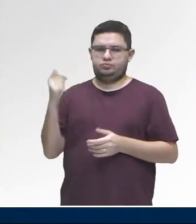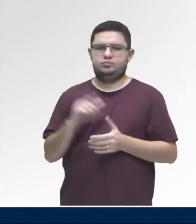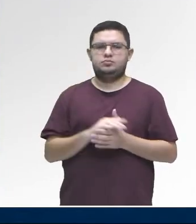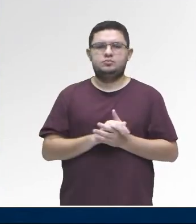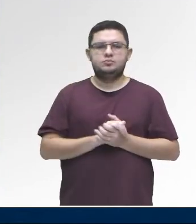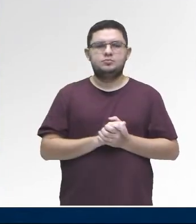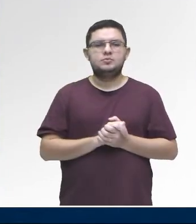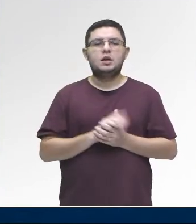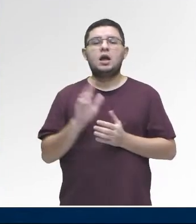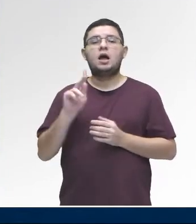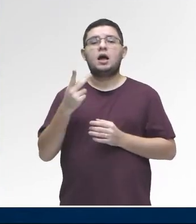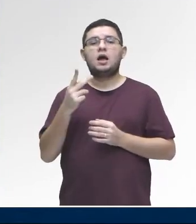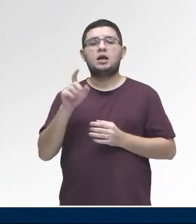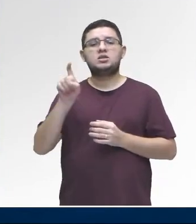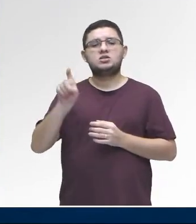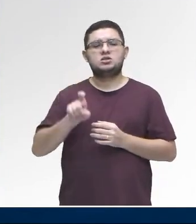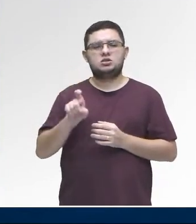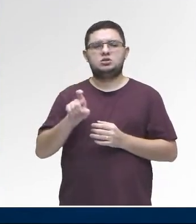HX.